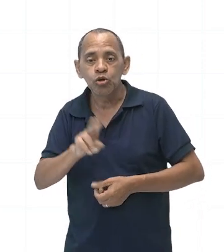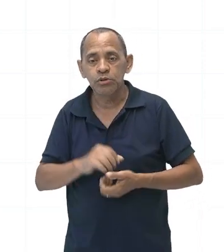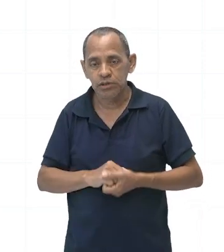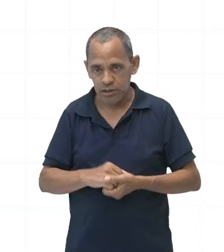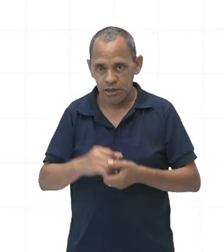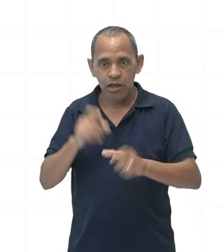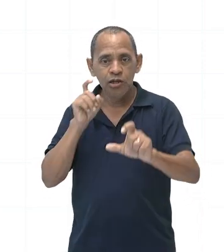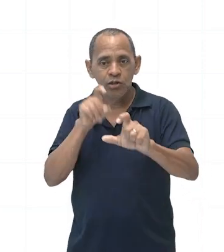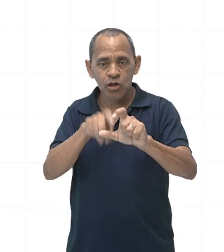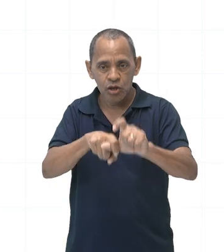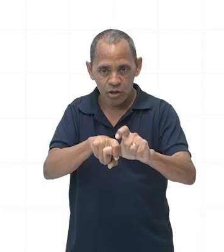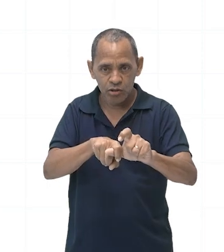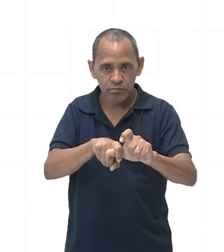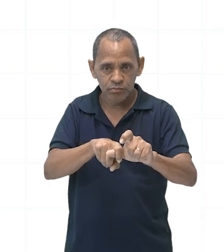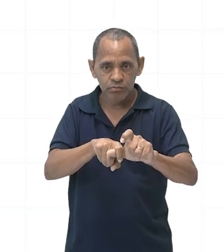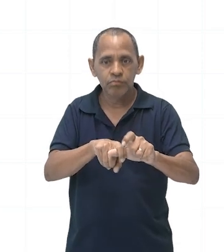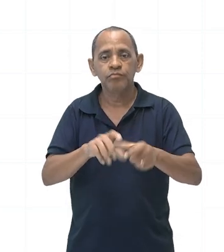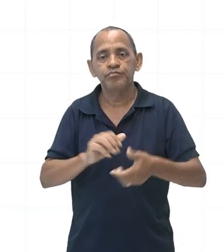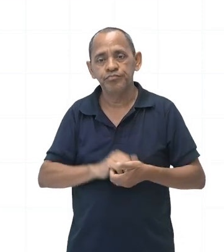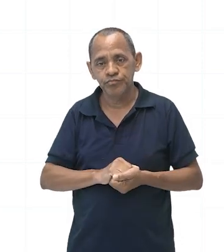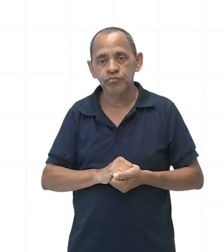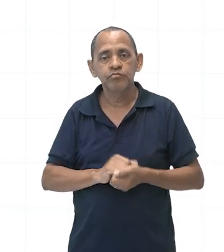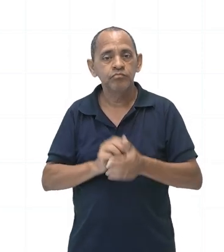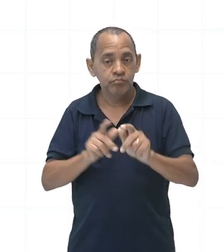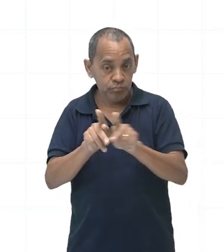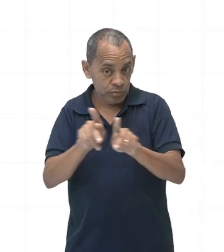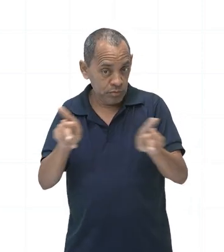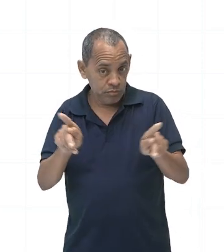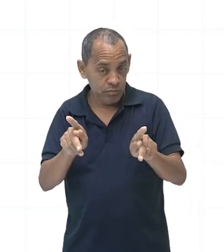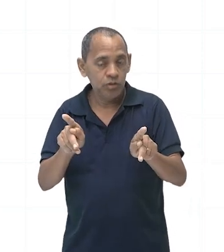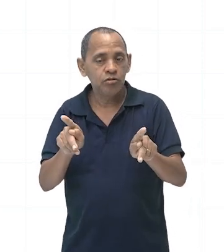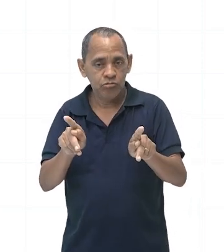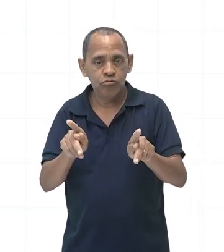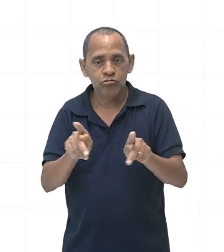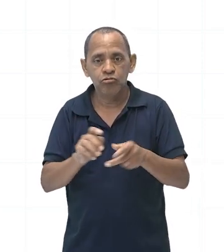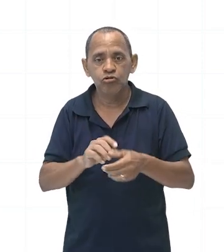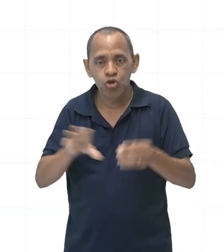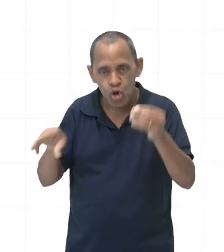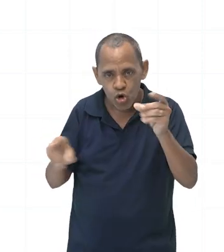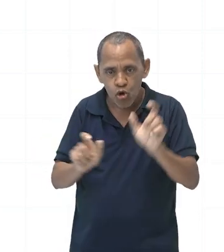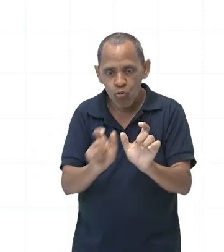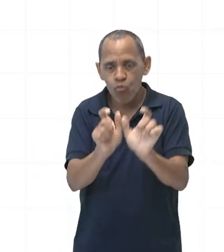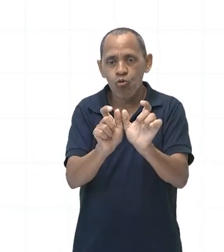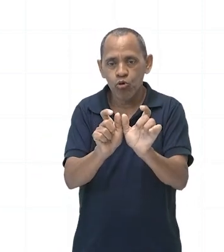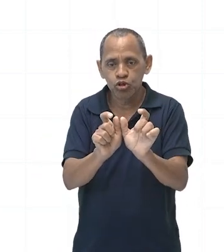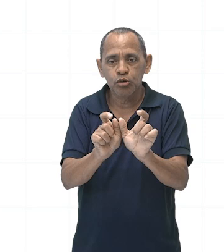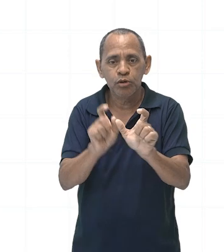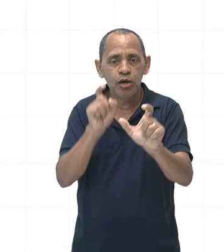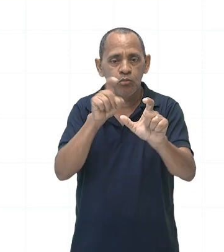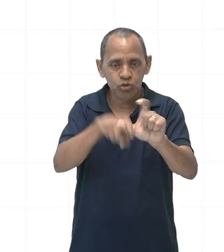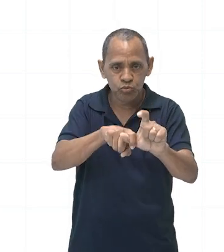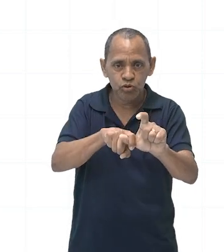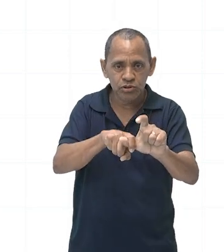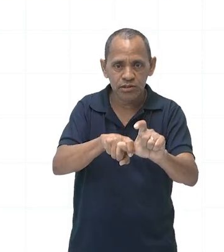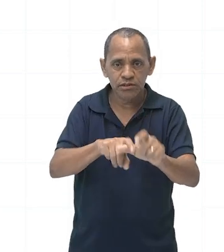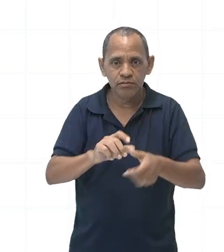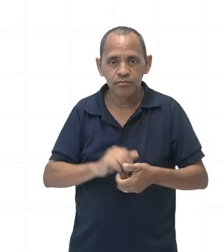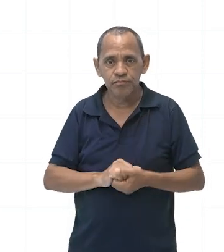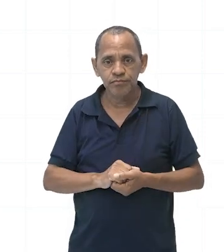subordinada. E nós temos, então, um período composto por subordinação. Observem comigo o que é um período composto